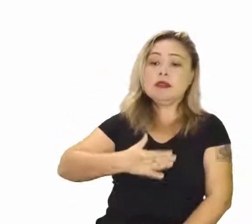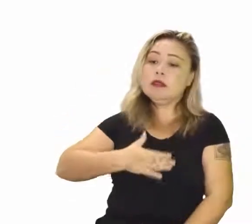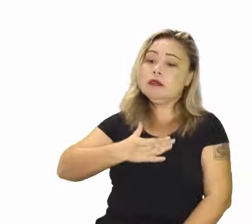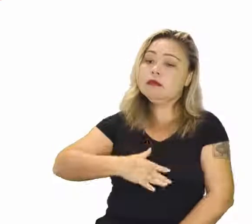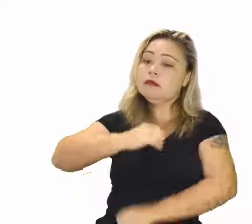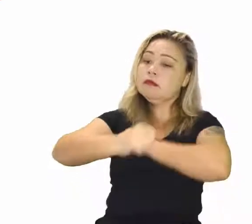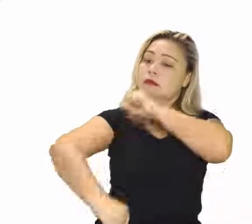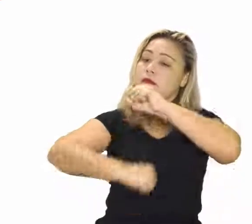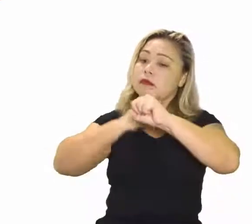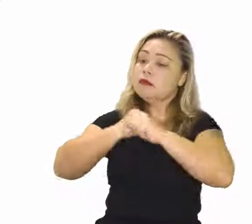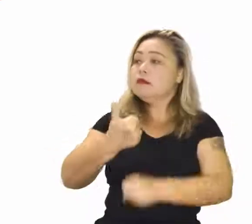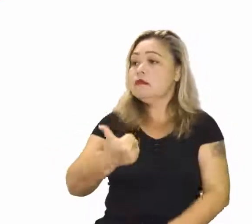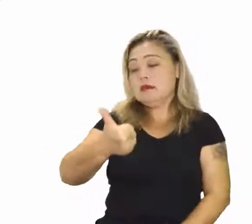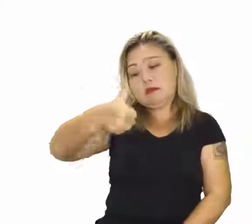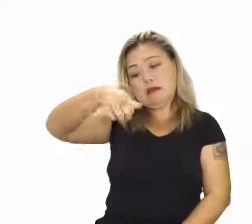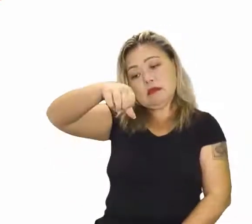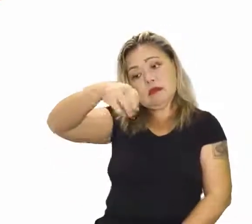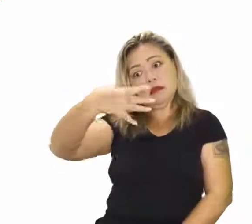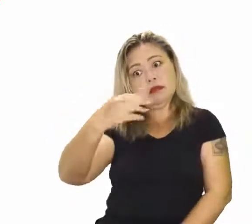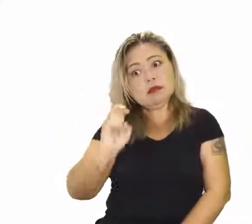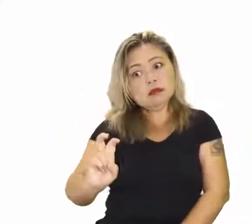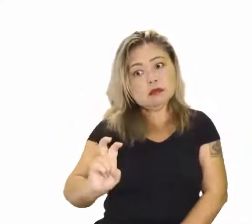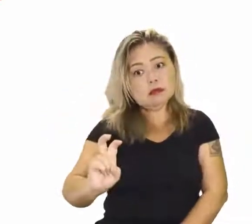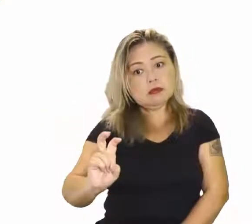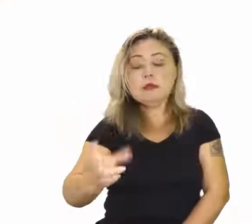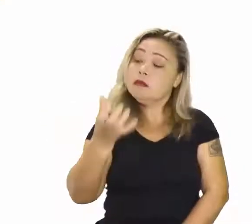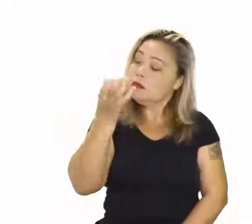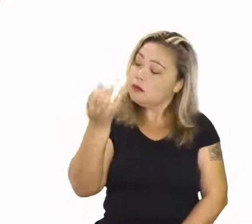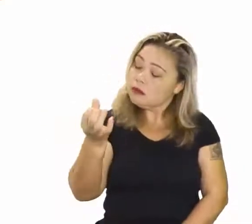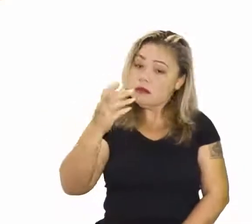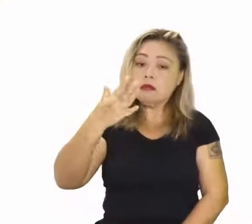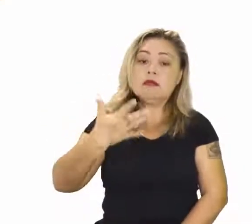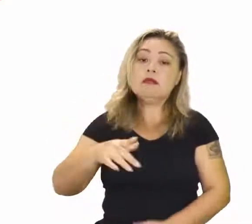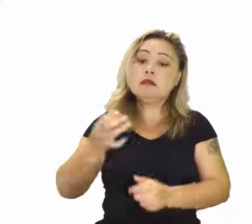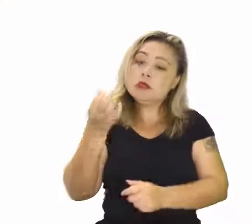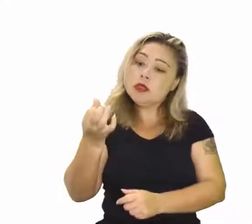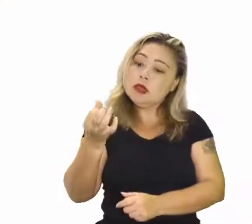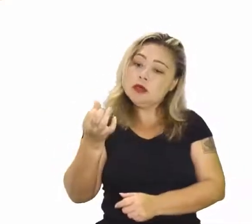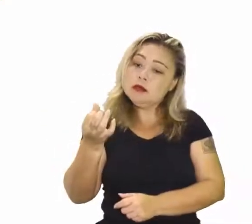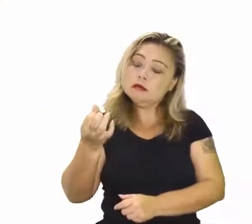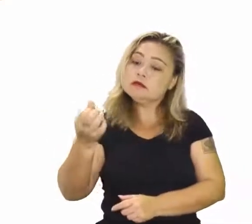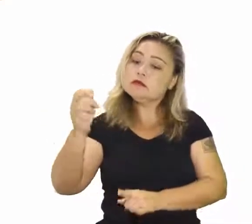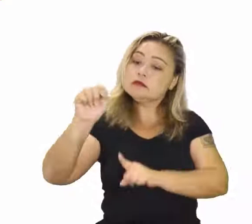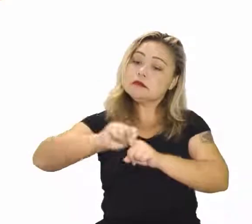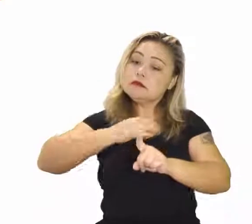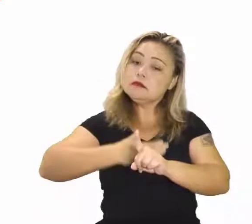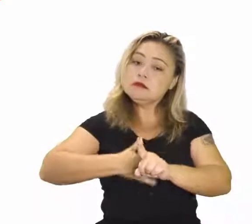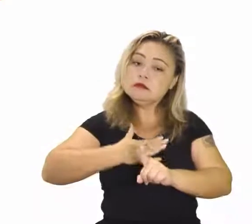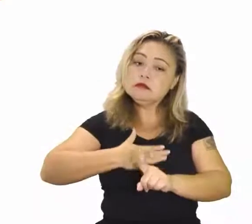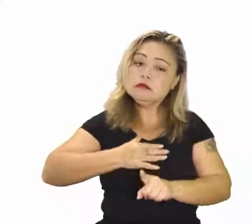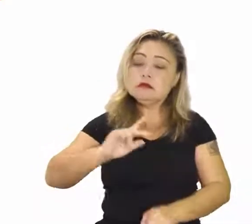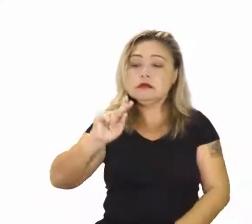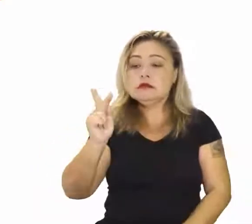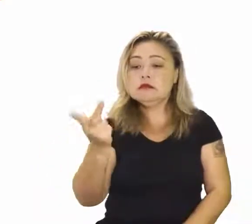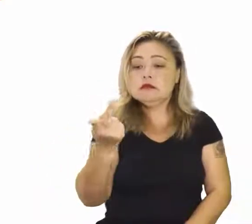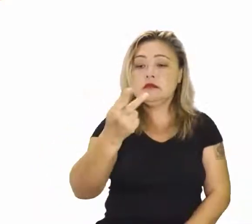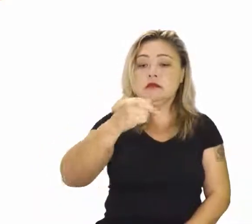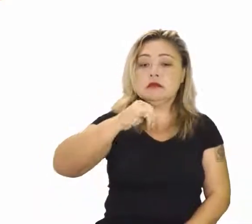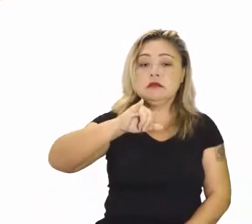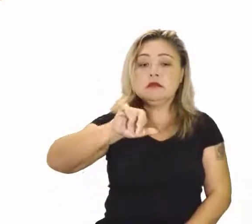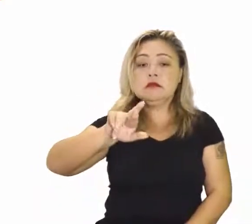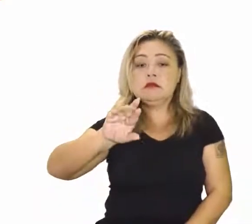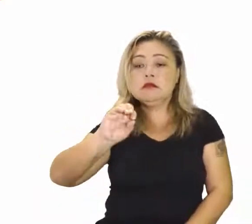1945. No dia 6 de agosto, Hiroshima é destruída por essa